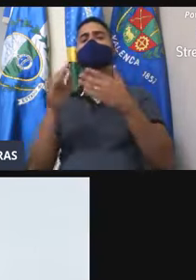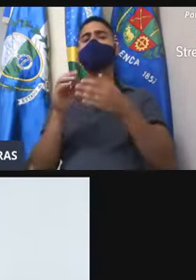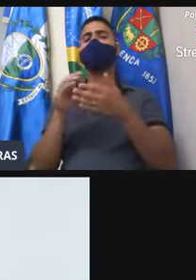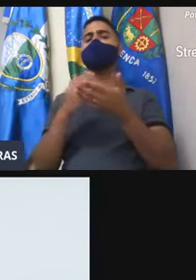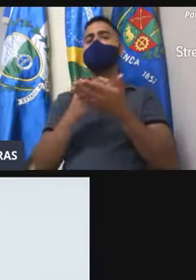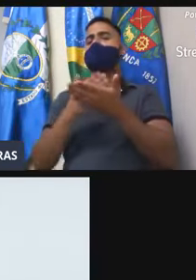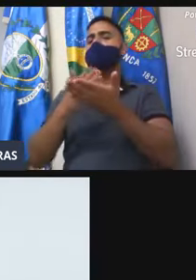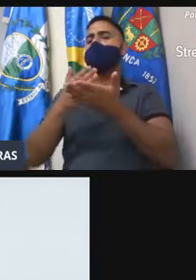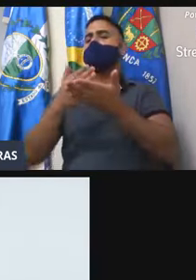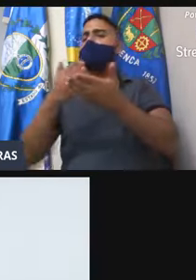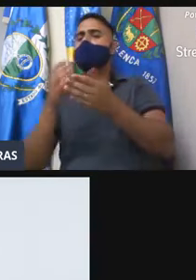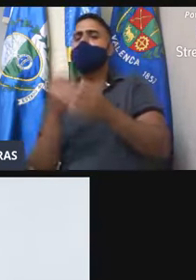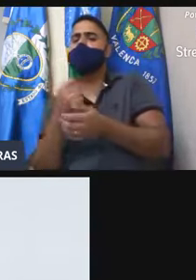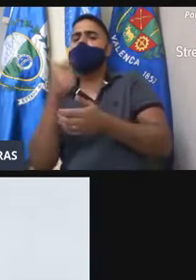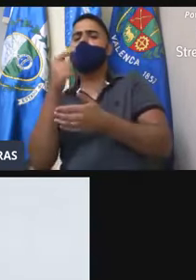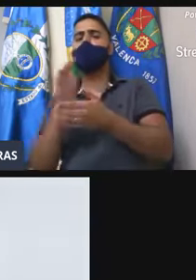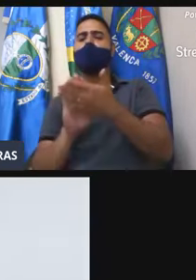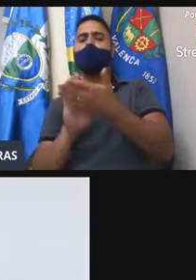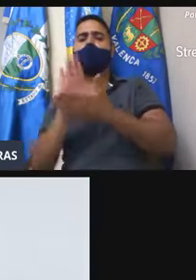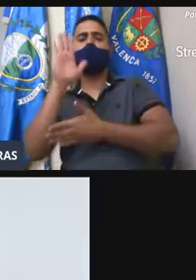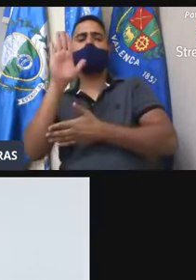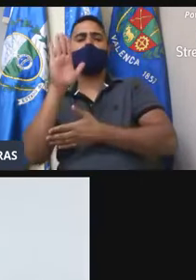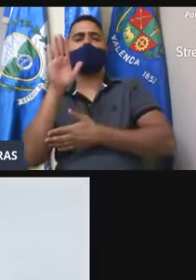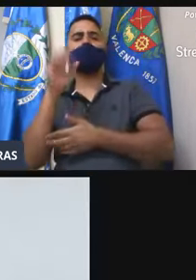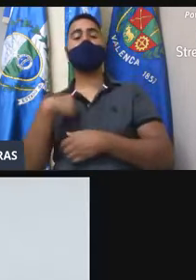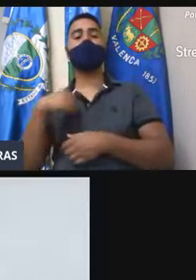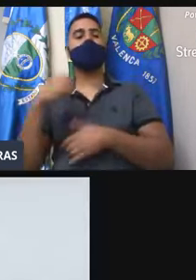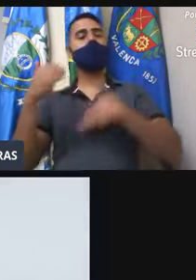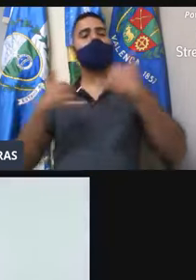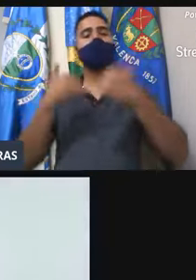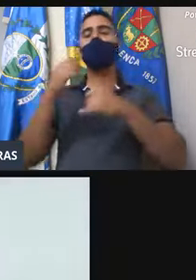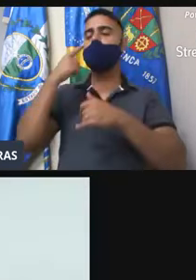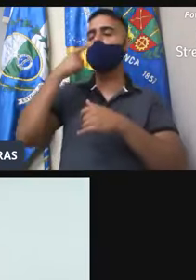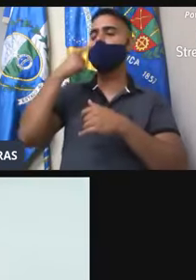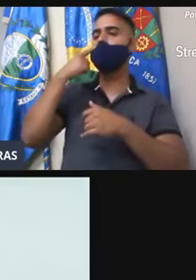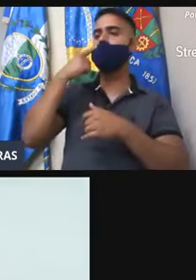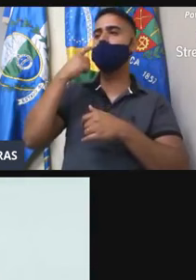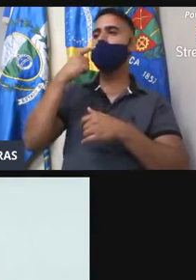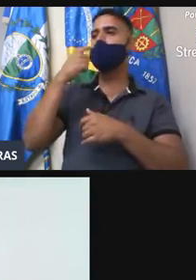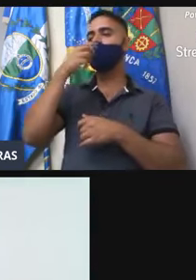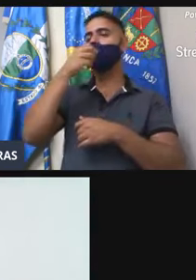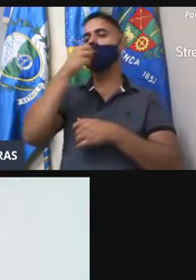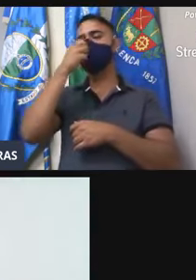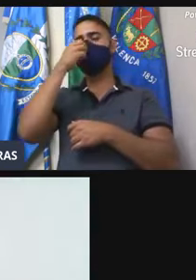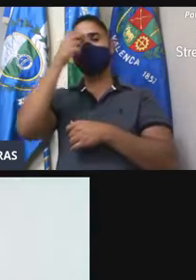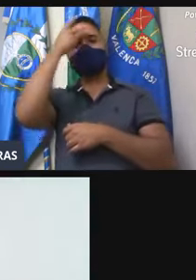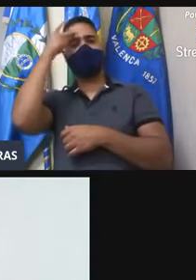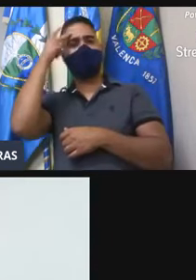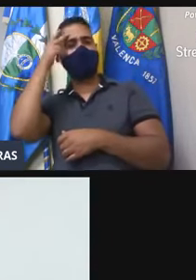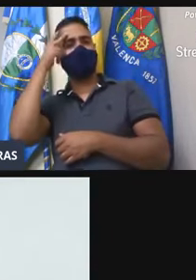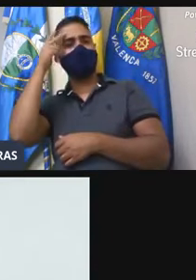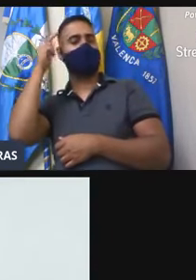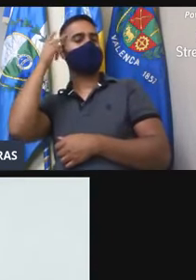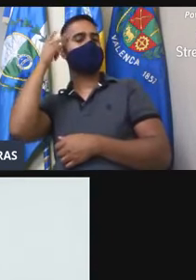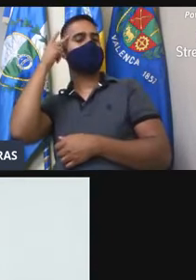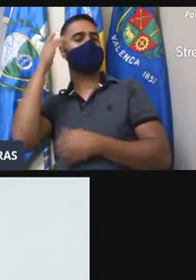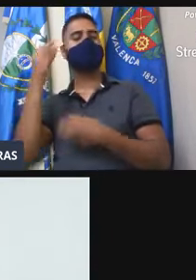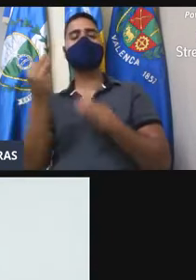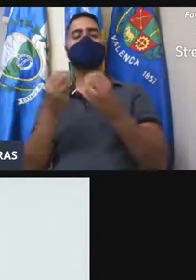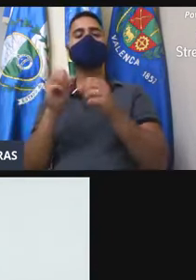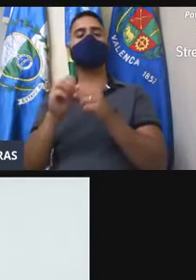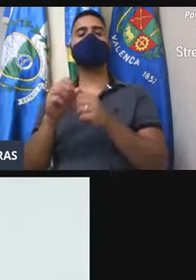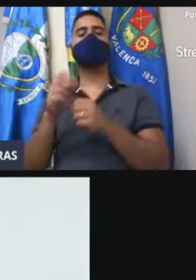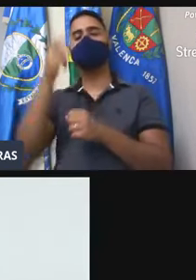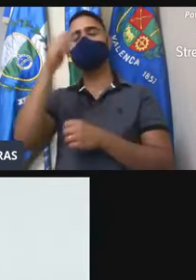do processo eleitoral, eu vejo, igual eu brinquei, eu vejo muita palha queimada achando que é alecrim dourado, Celcinho. As pessoas